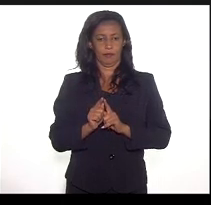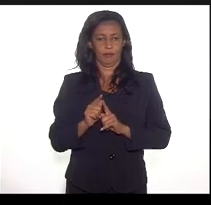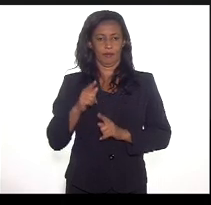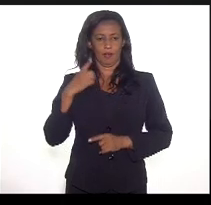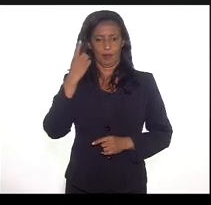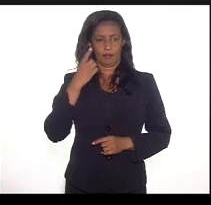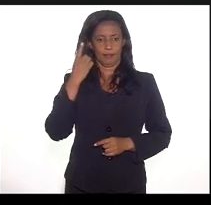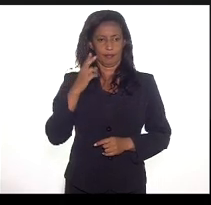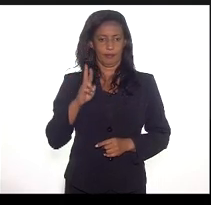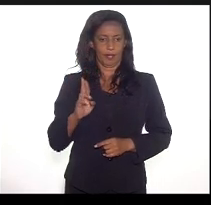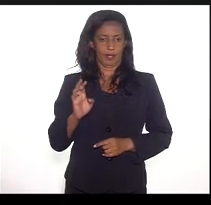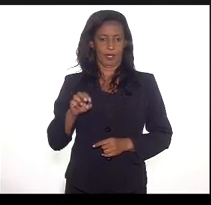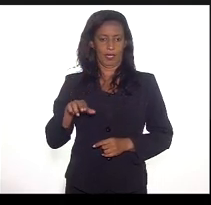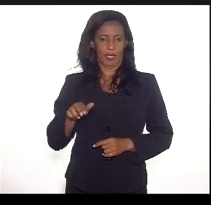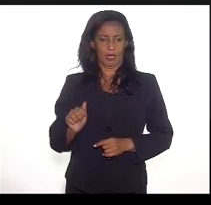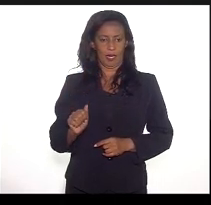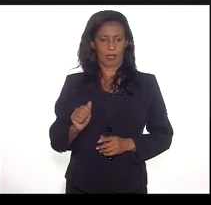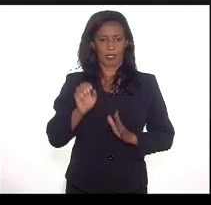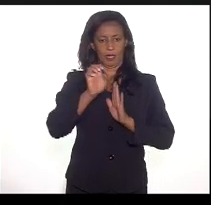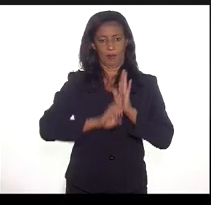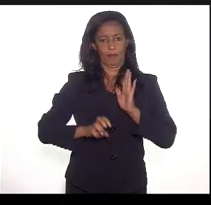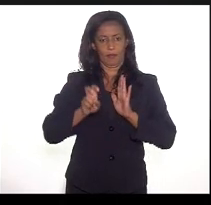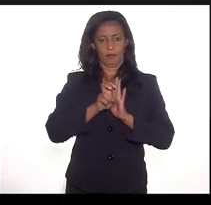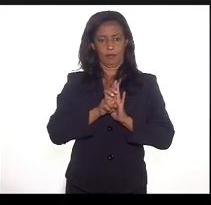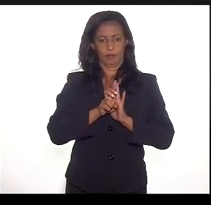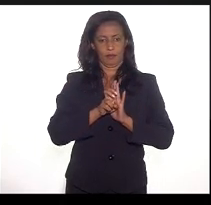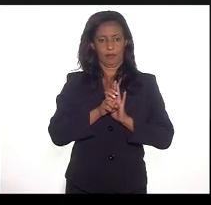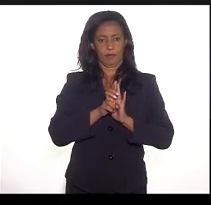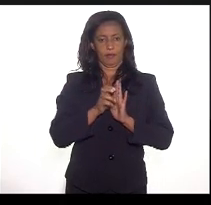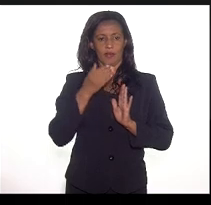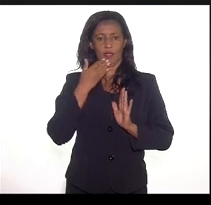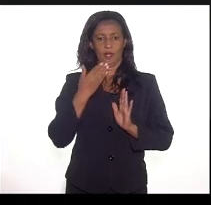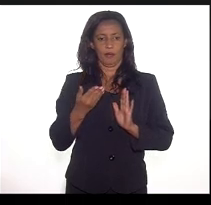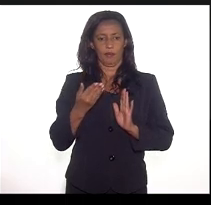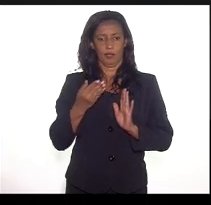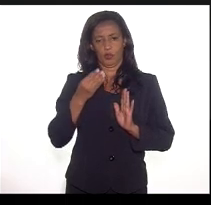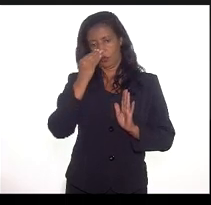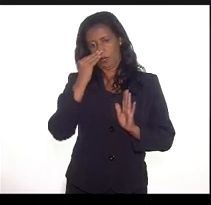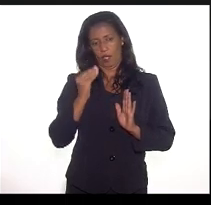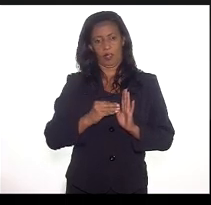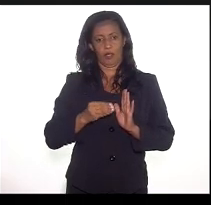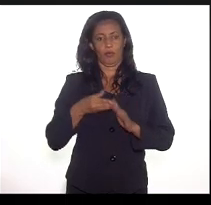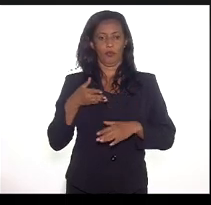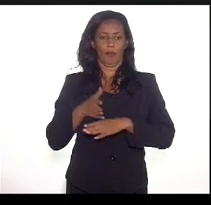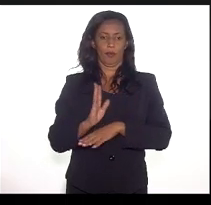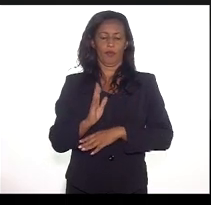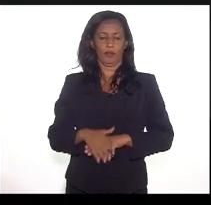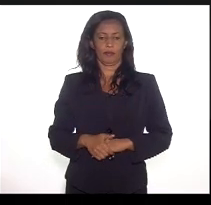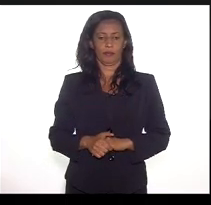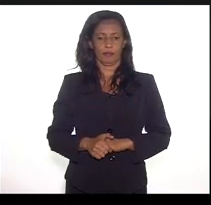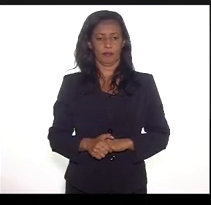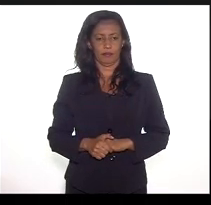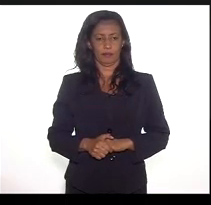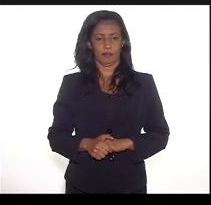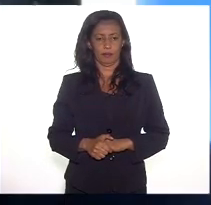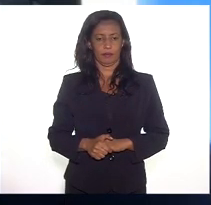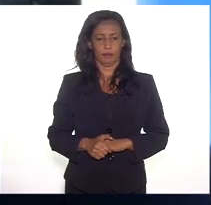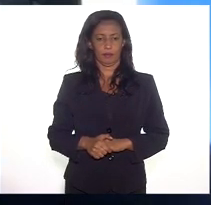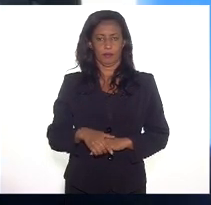Renata Souza, a emenda 5... Ela pediu a rejeição. Está pedindo para rejeição, foi aprovado. A senhora sustenta? Vossa